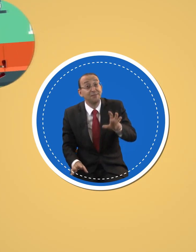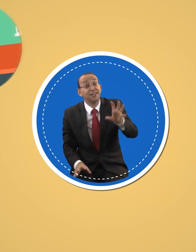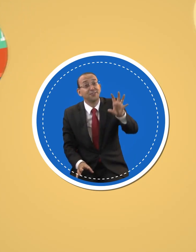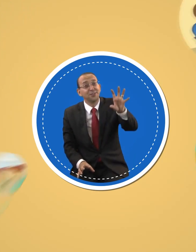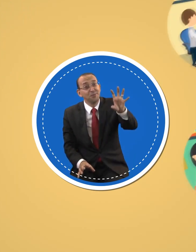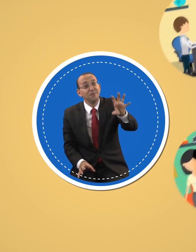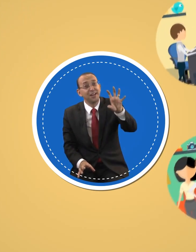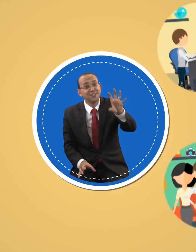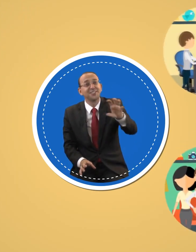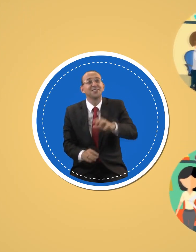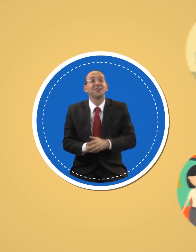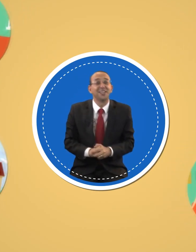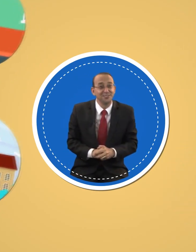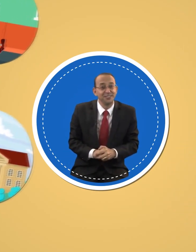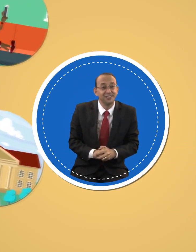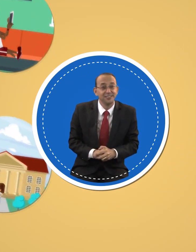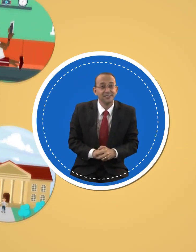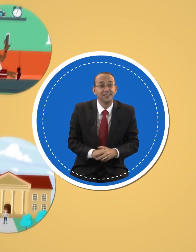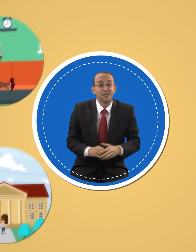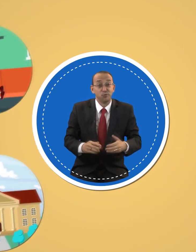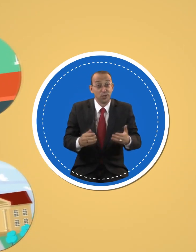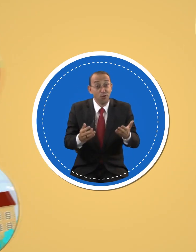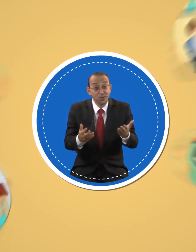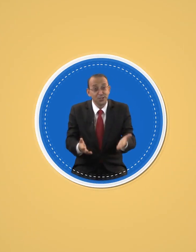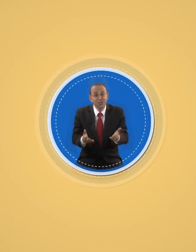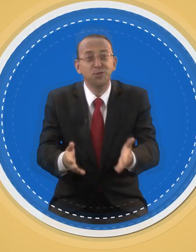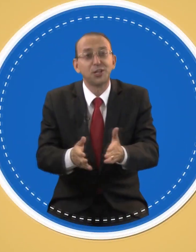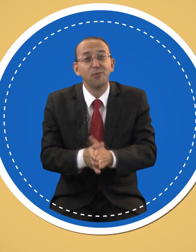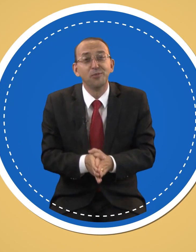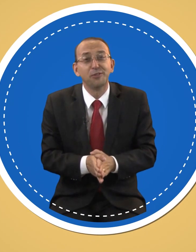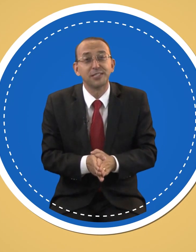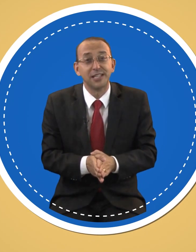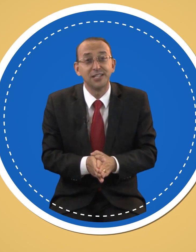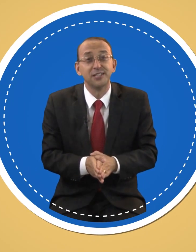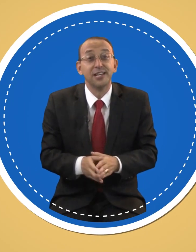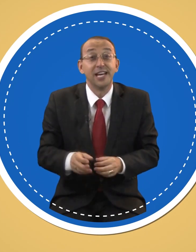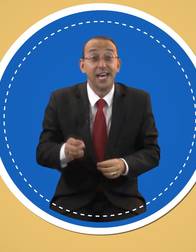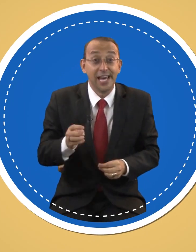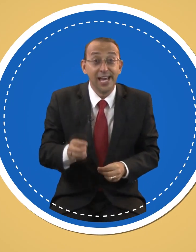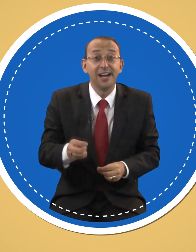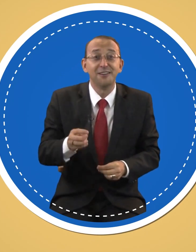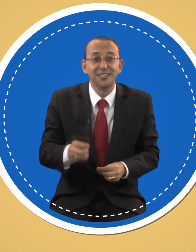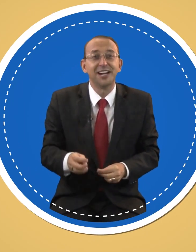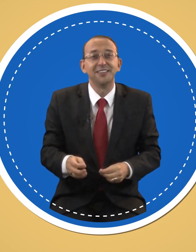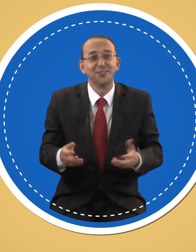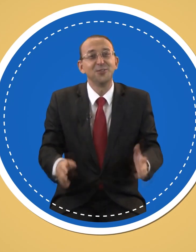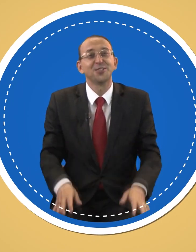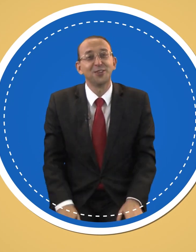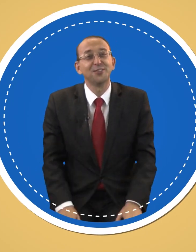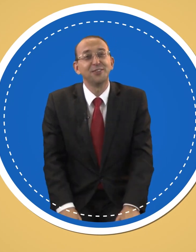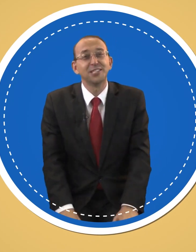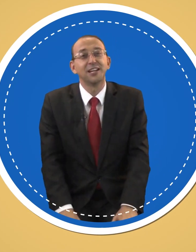relacionamentos e o meu ambiente de qualidade de vida porque o objetivo do termômetro da Felicidade é avaliar